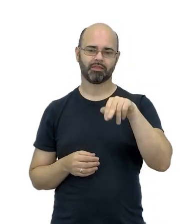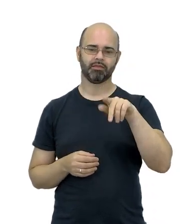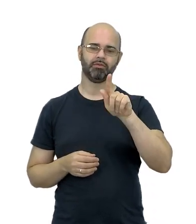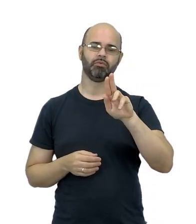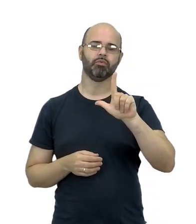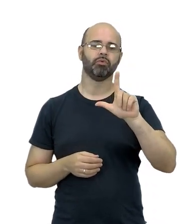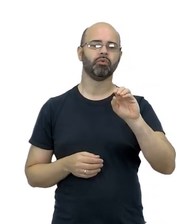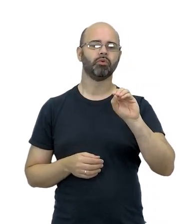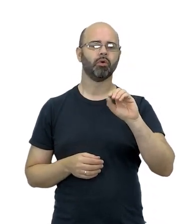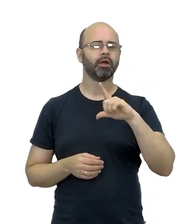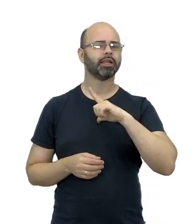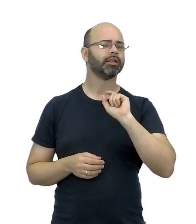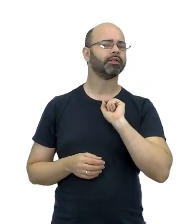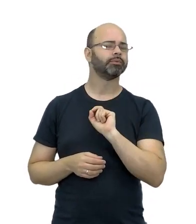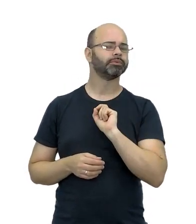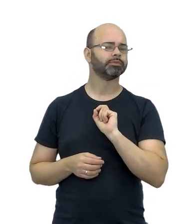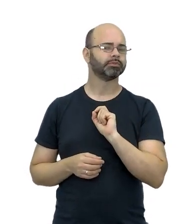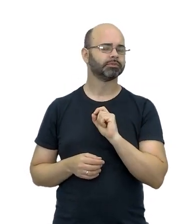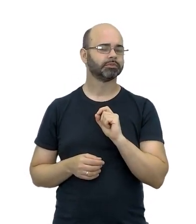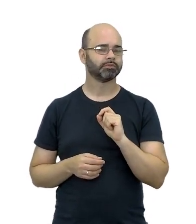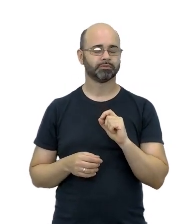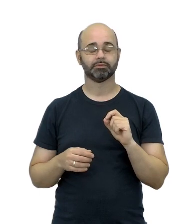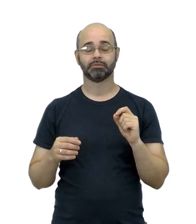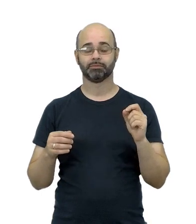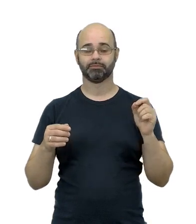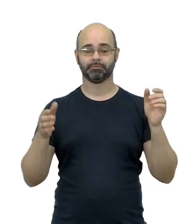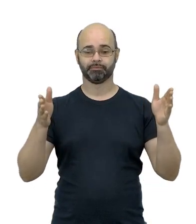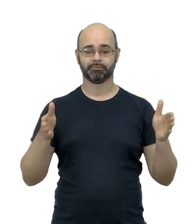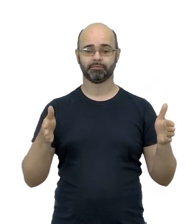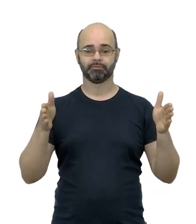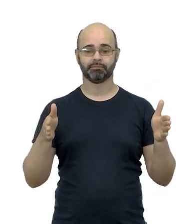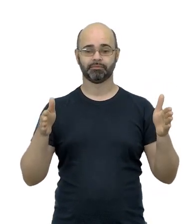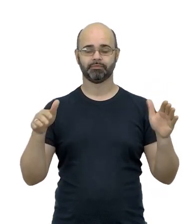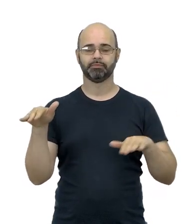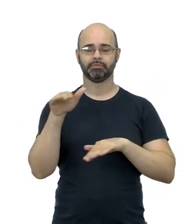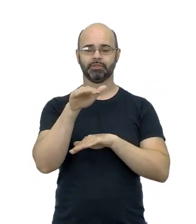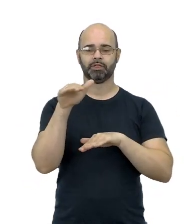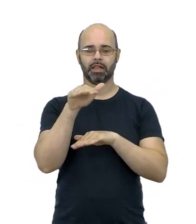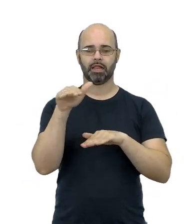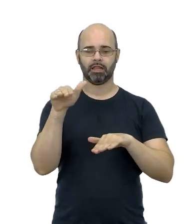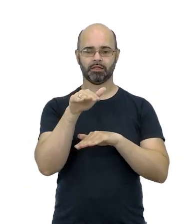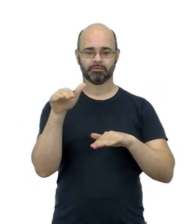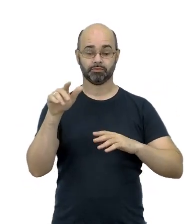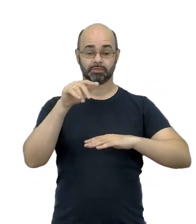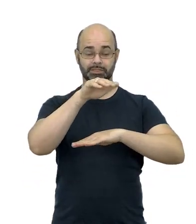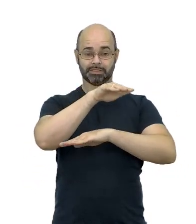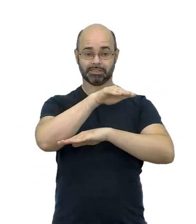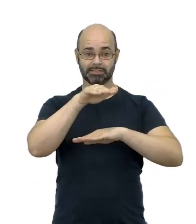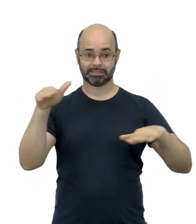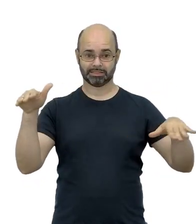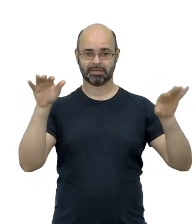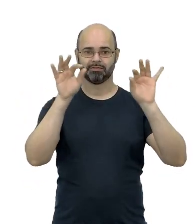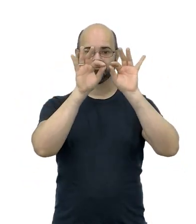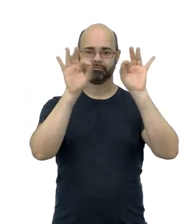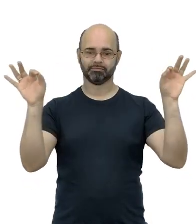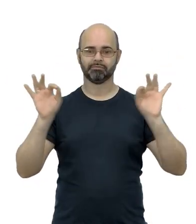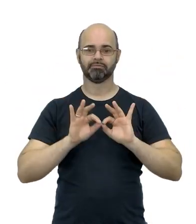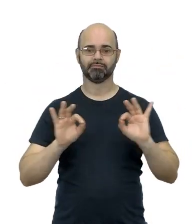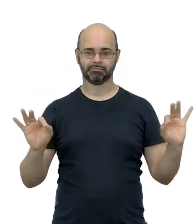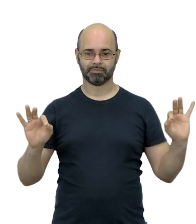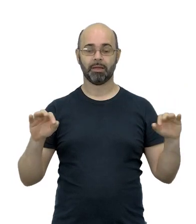tem o retângulo? Ele tem lados, né, maiores de mesma medida e 2